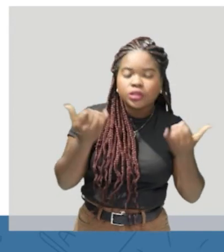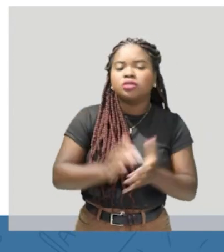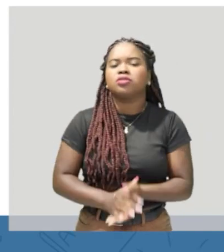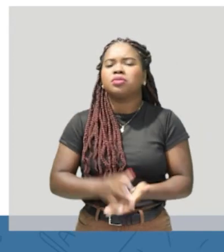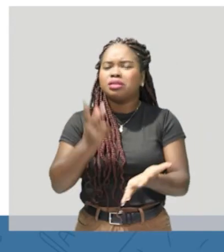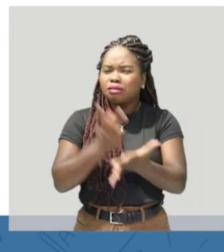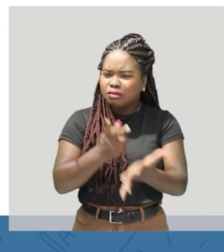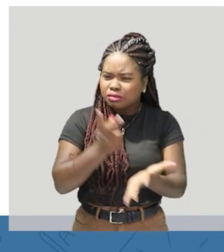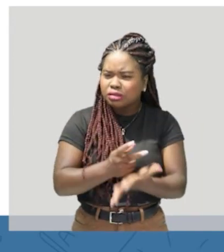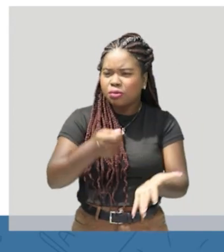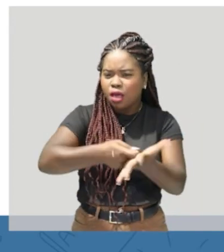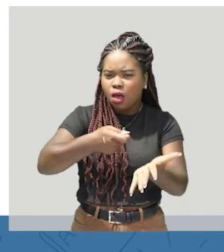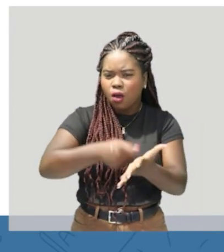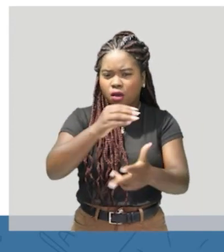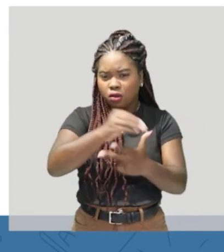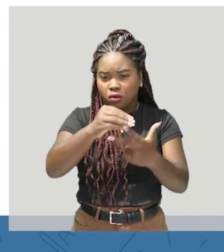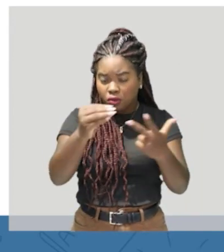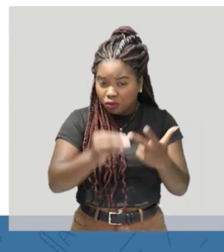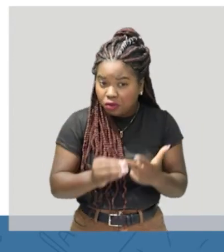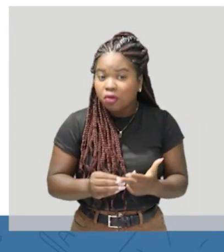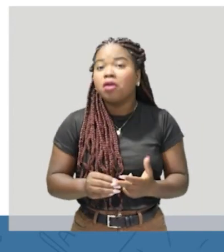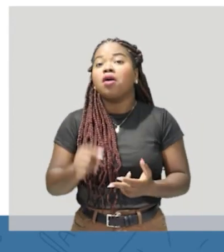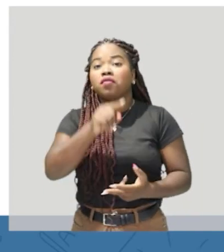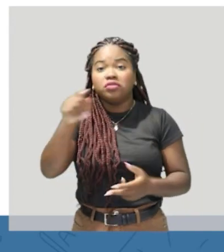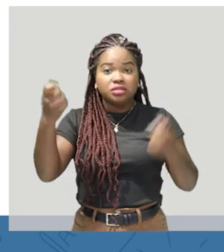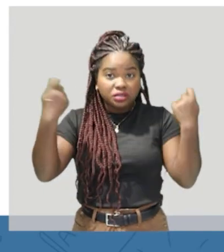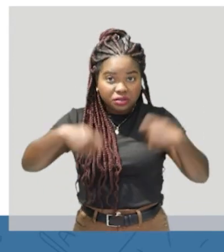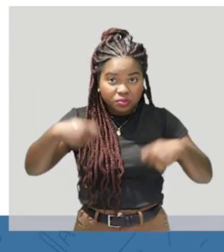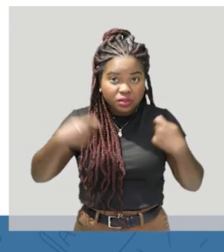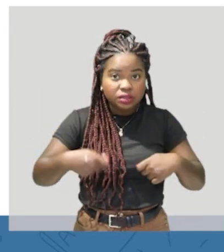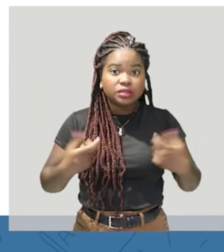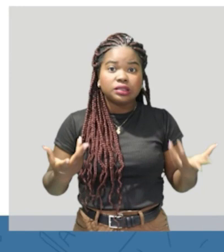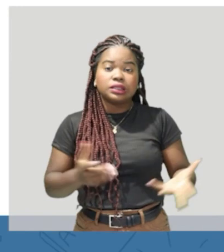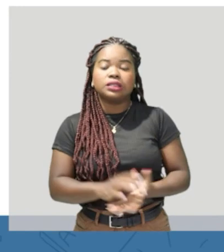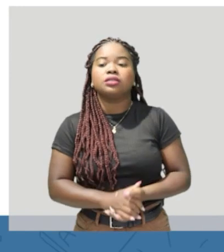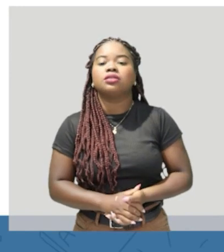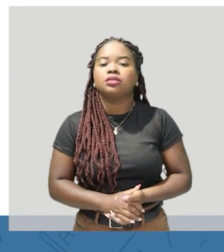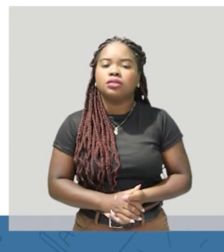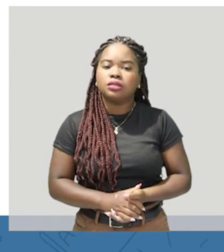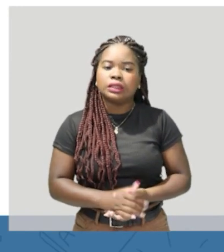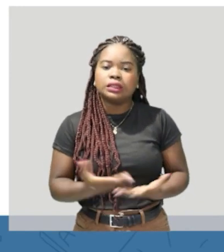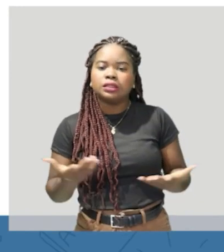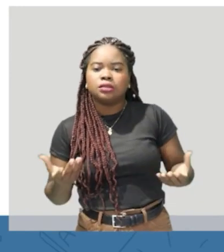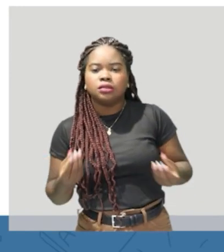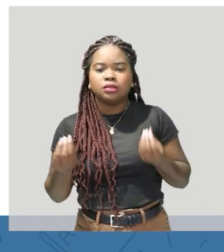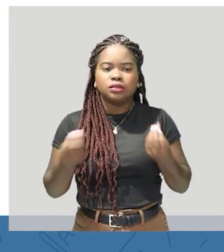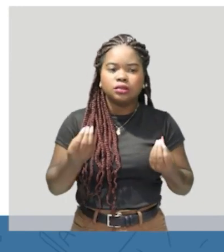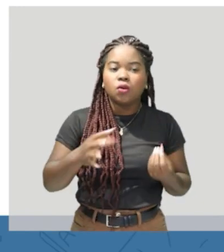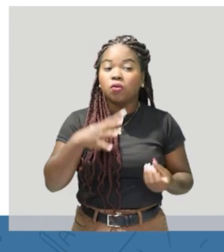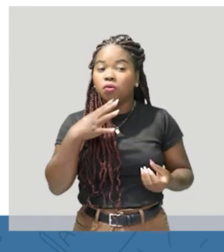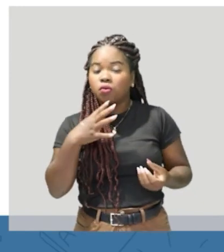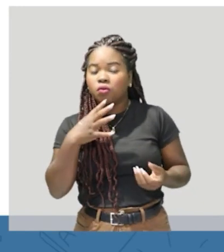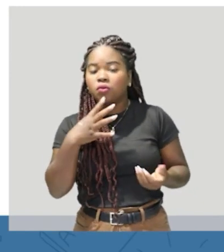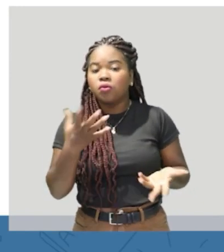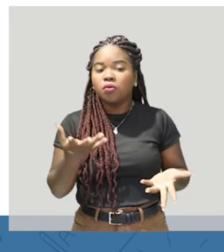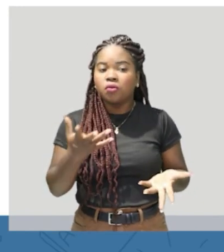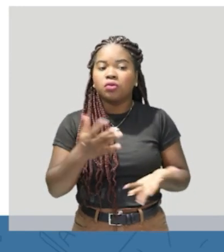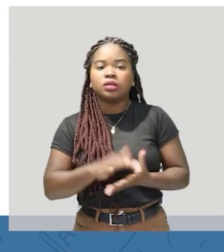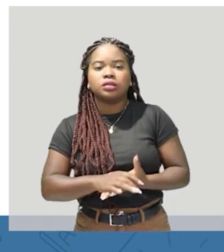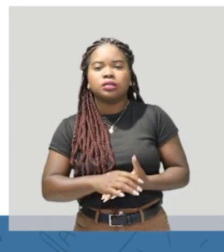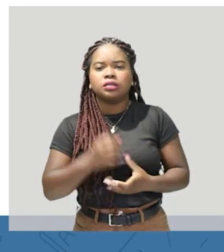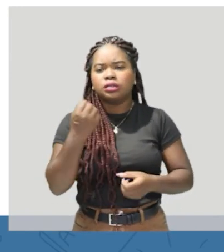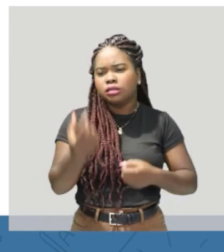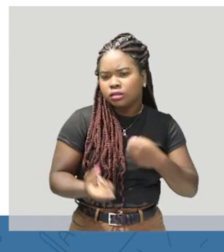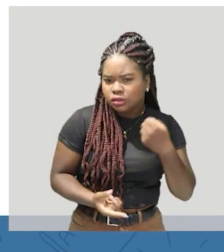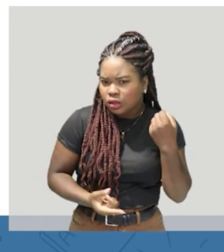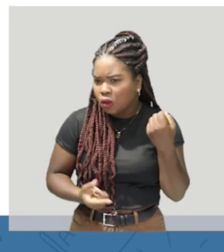como eu já falei. Vale a pena vocês olharem, por exemplo, alguns dos veículos mais famosos em língua inglesa.